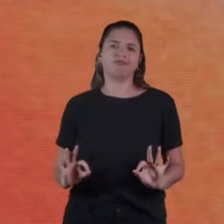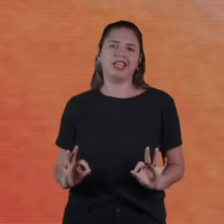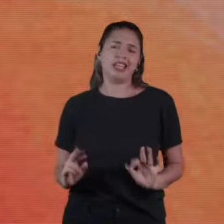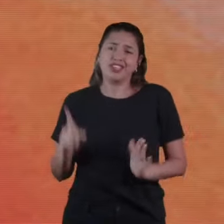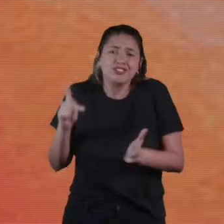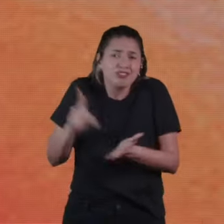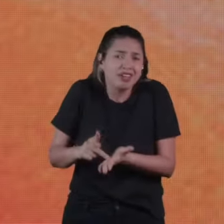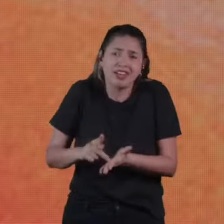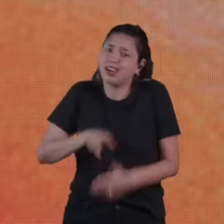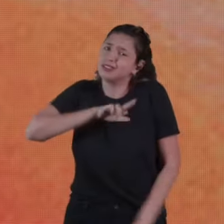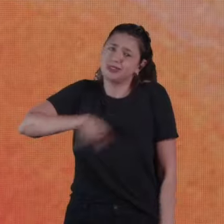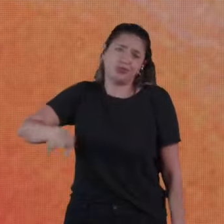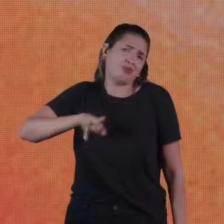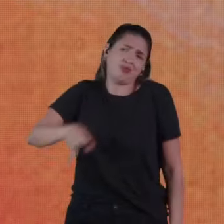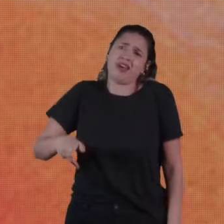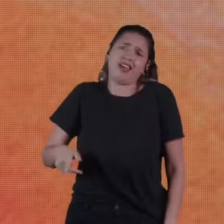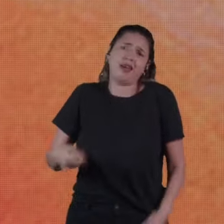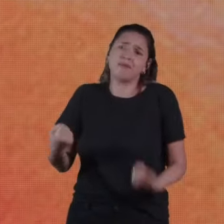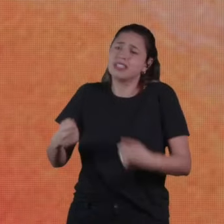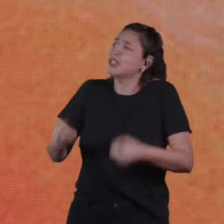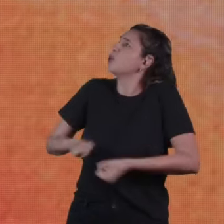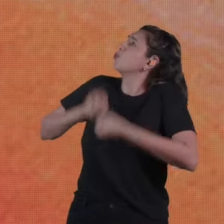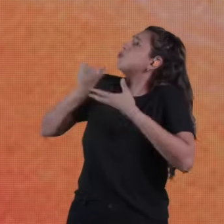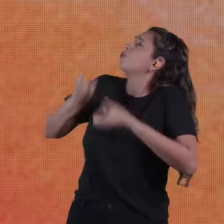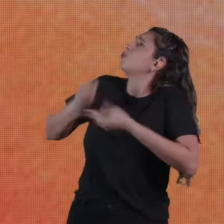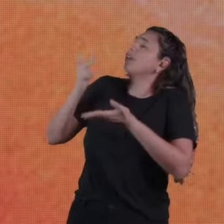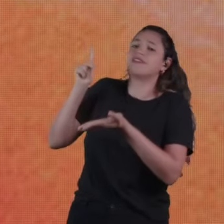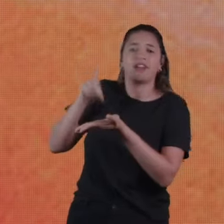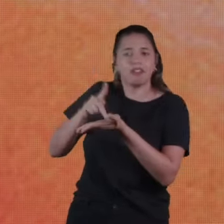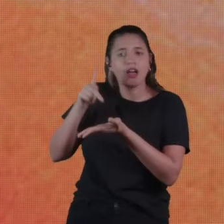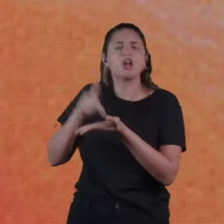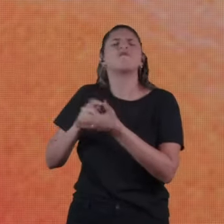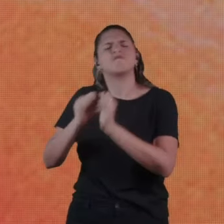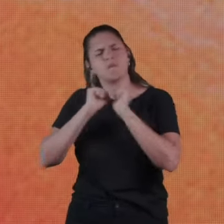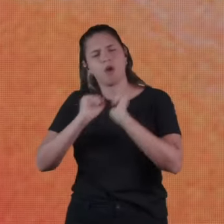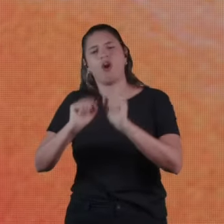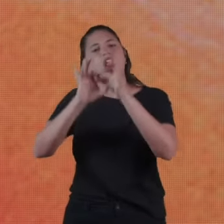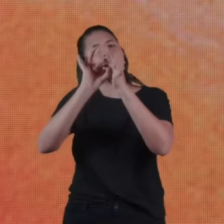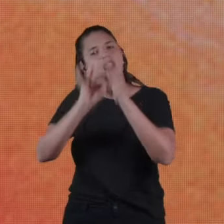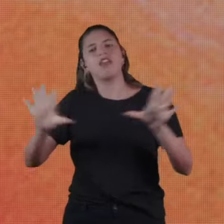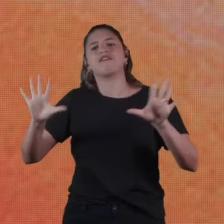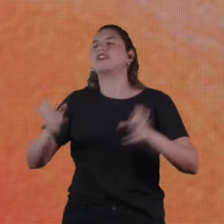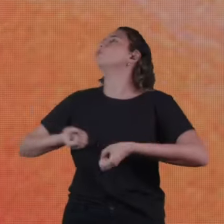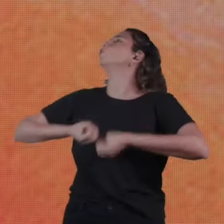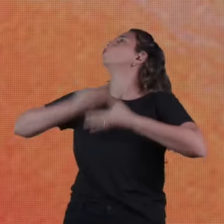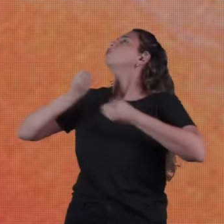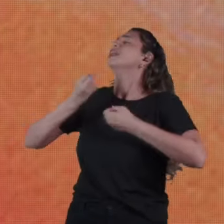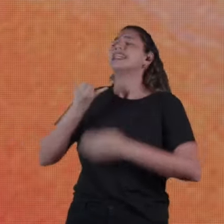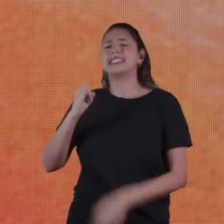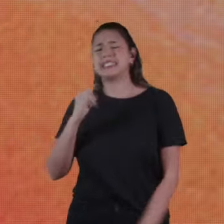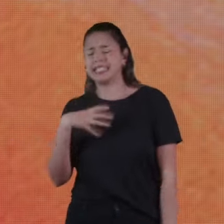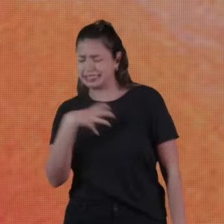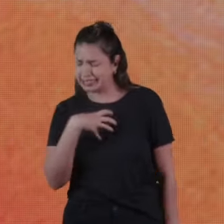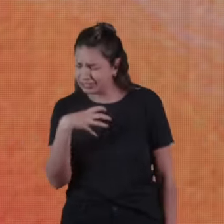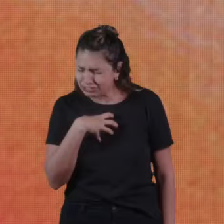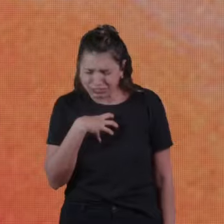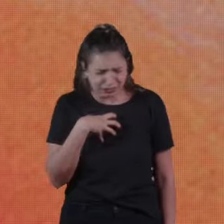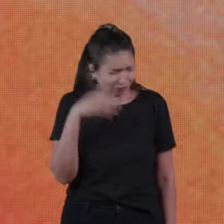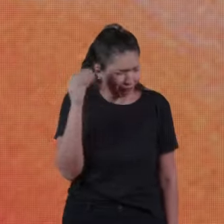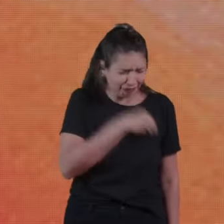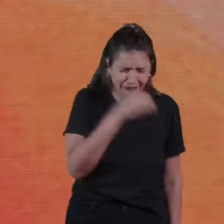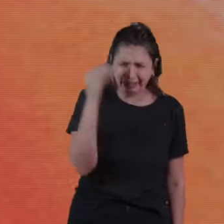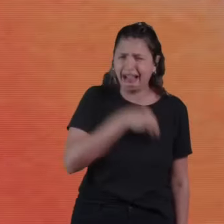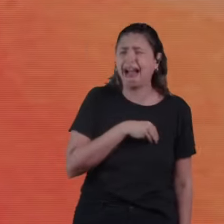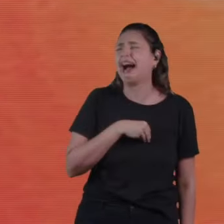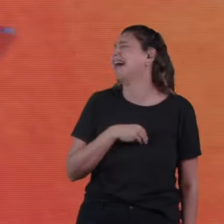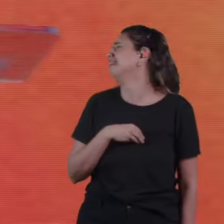seja verdadeira, que não seja sincera diante de Deus? Você pode se derramar diante dEle. Quando você está fraco, pode dizer para Ele que você é fraco, não